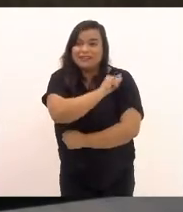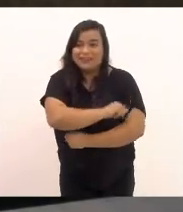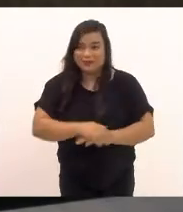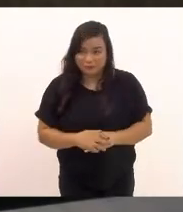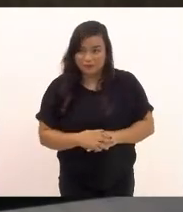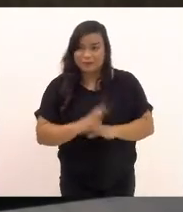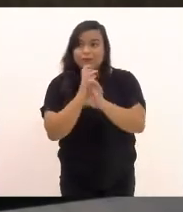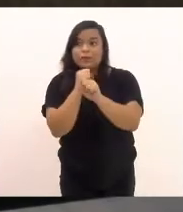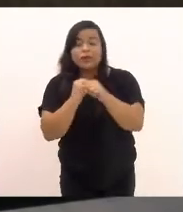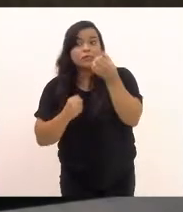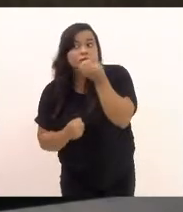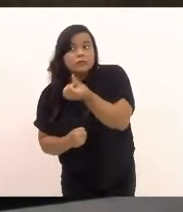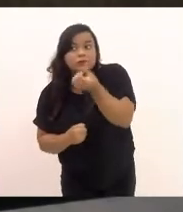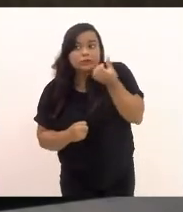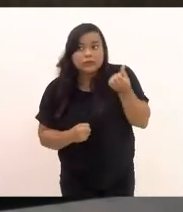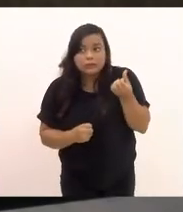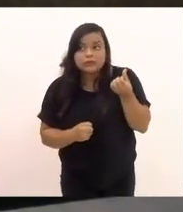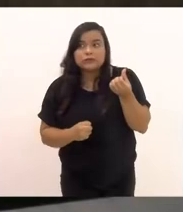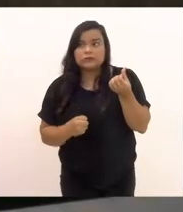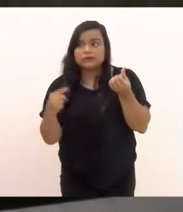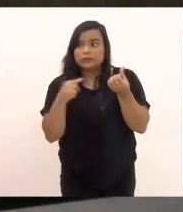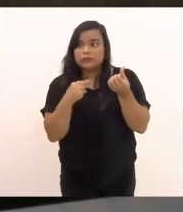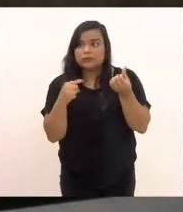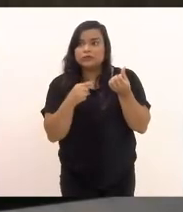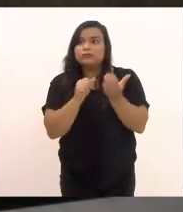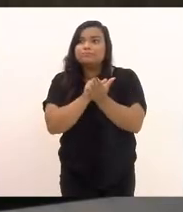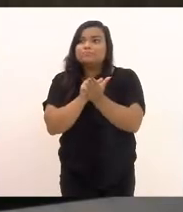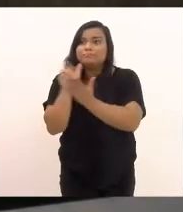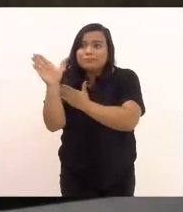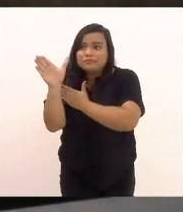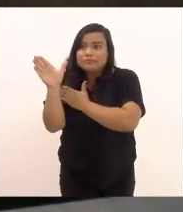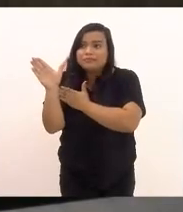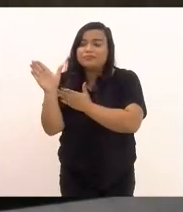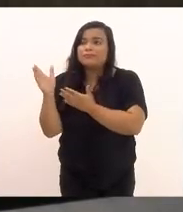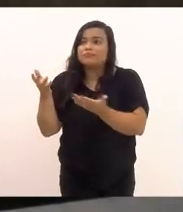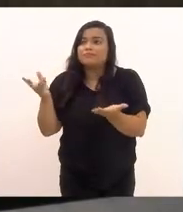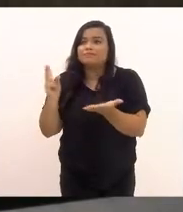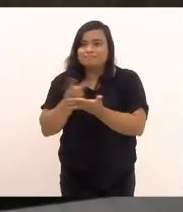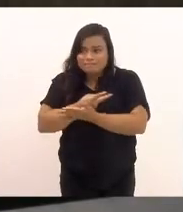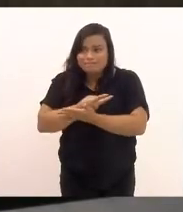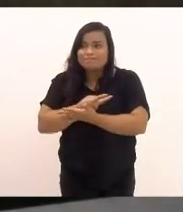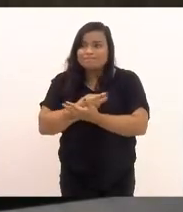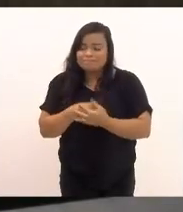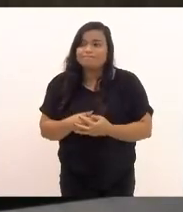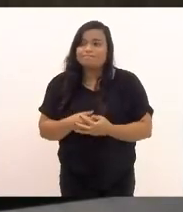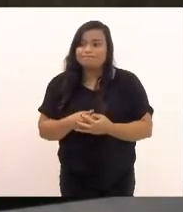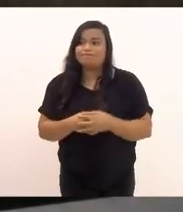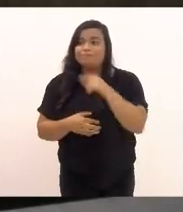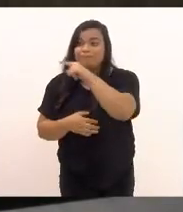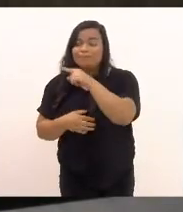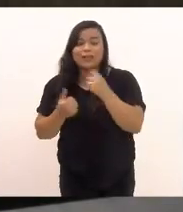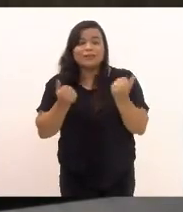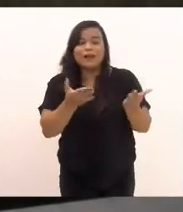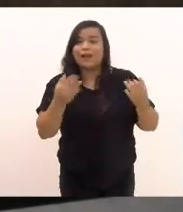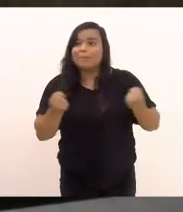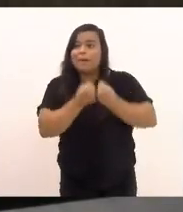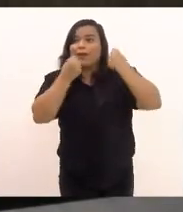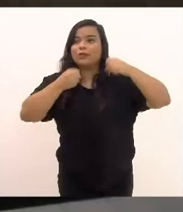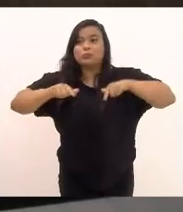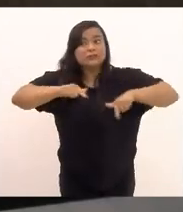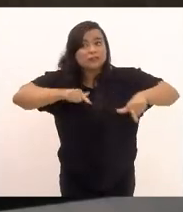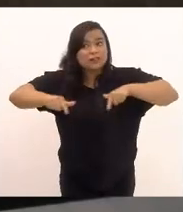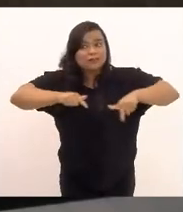66 desses profissionais foram demitidos sumariamente. Isso impacta, inclusive, no